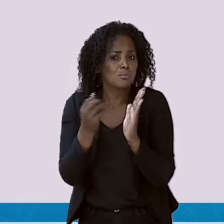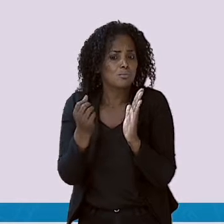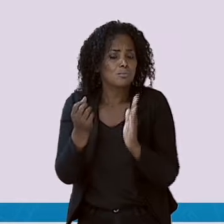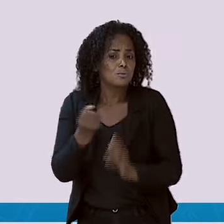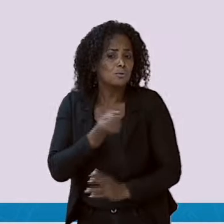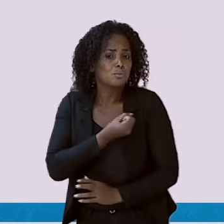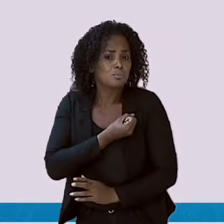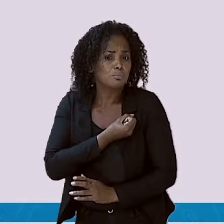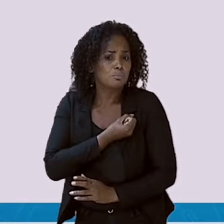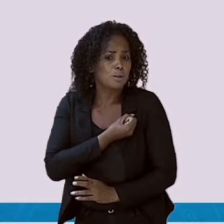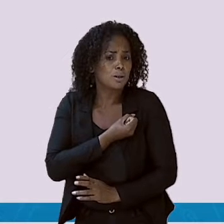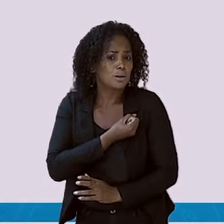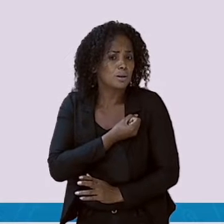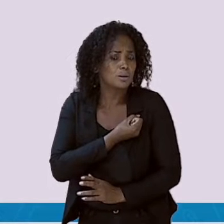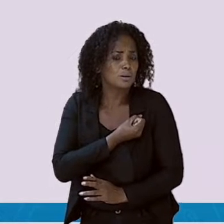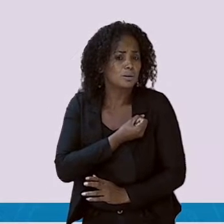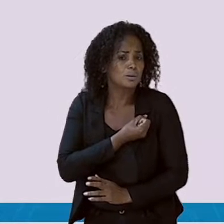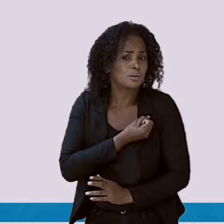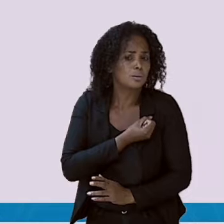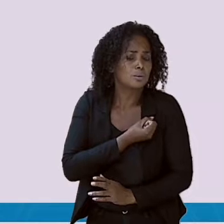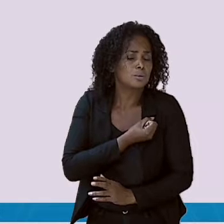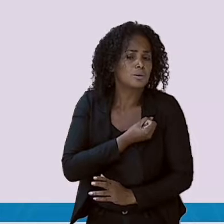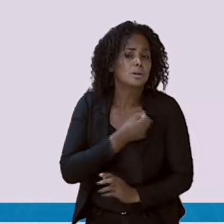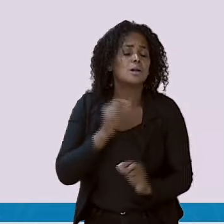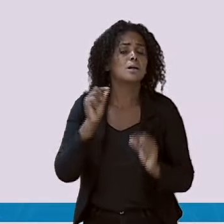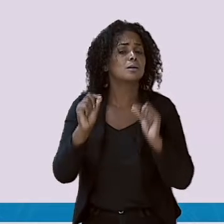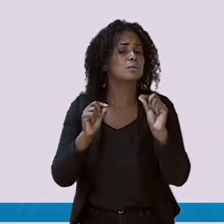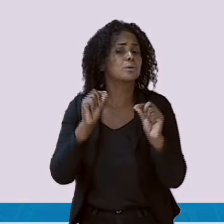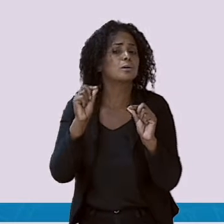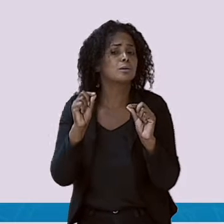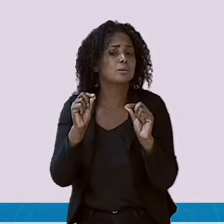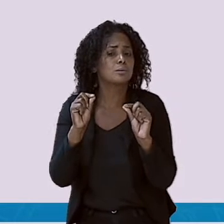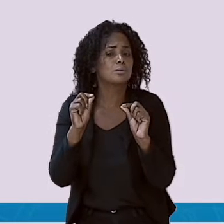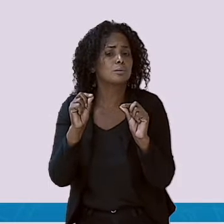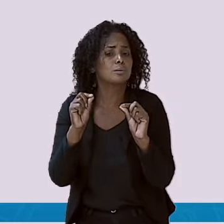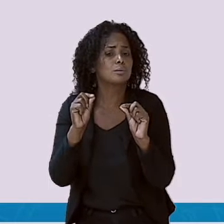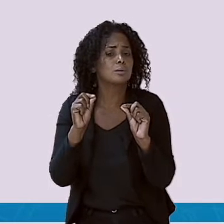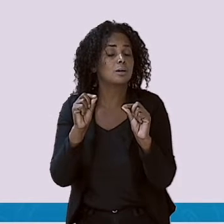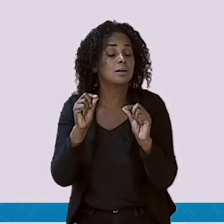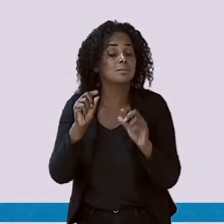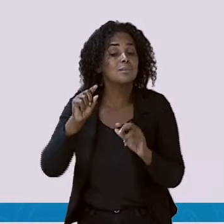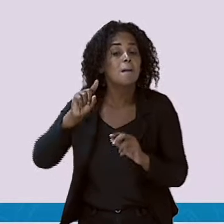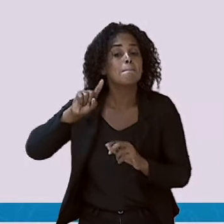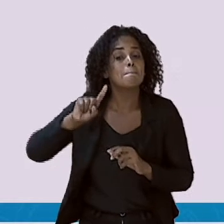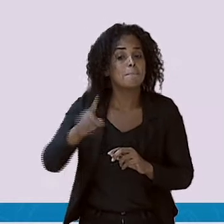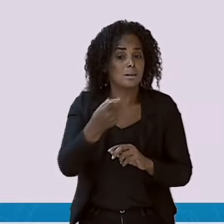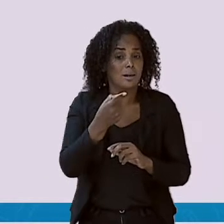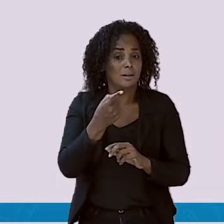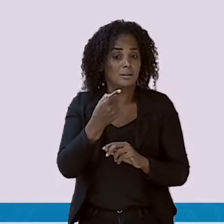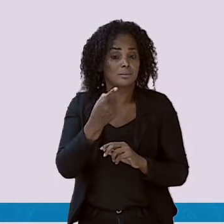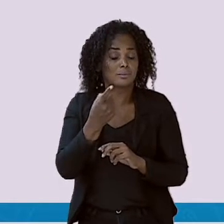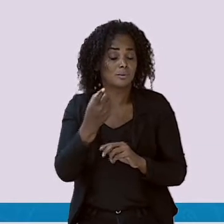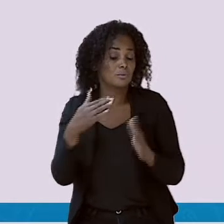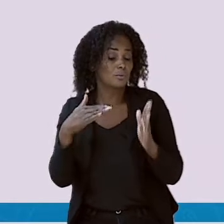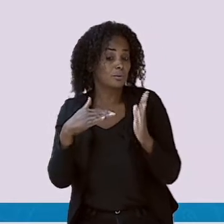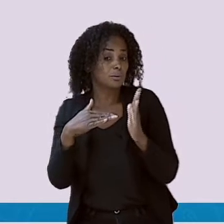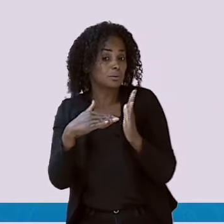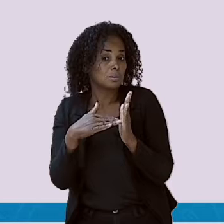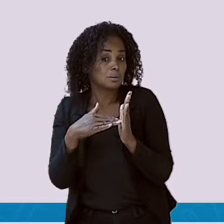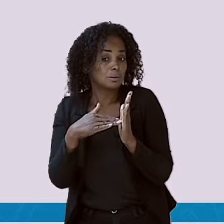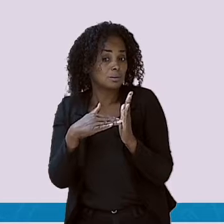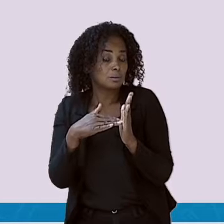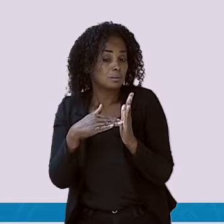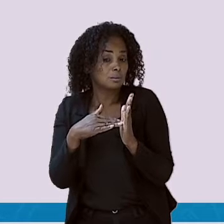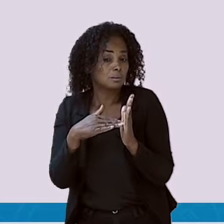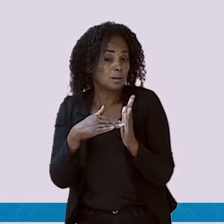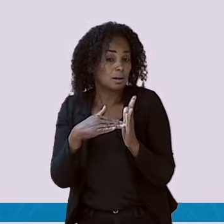aqui, a última classe era a classe dos milhares. E a última casa era aqui